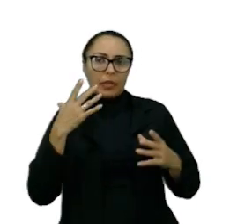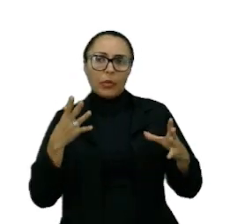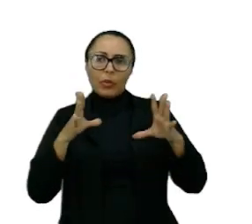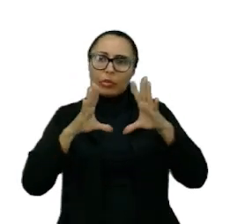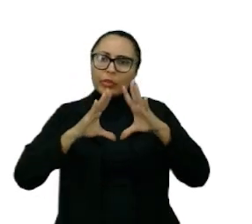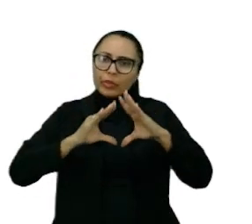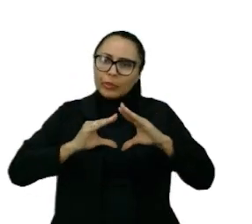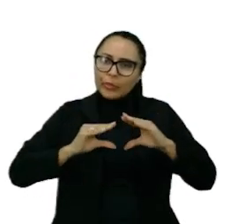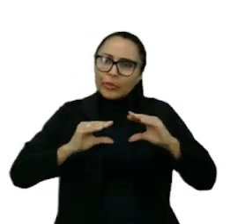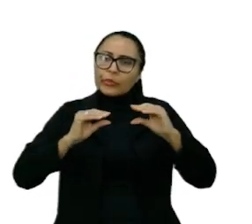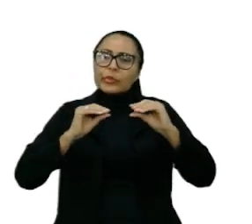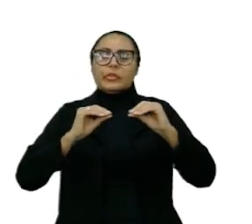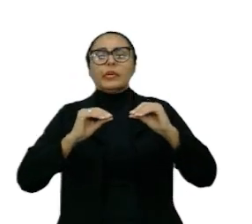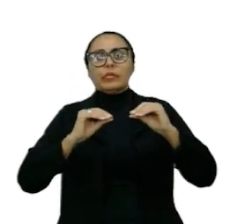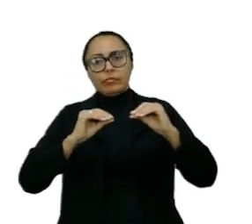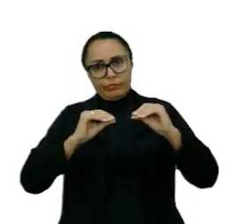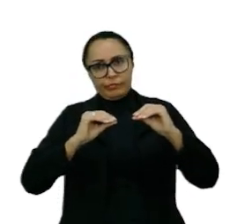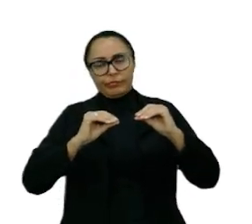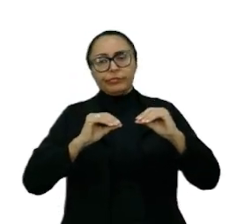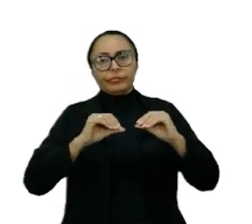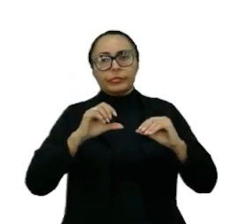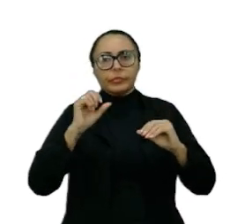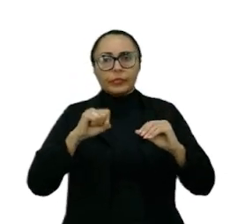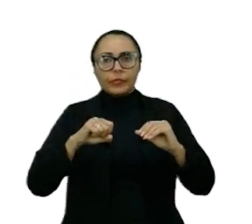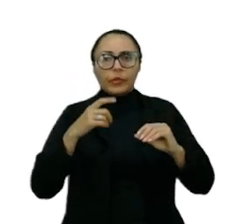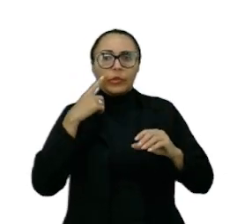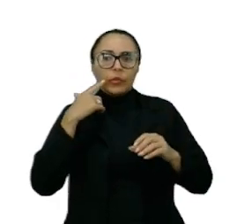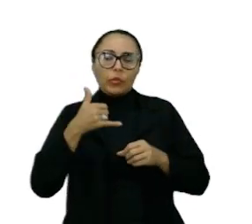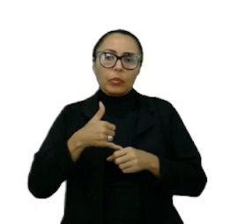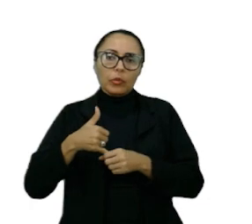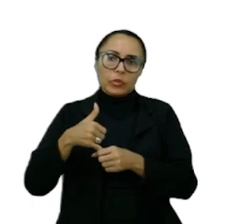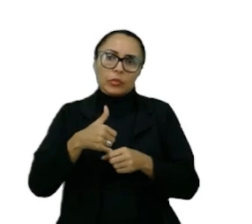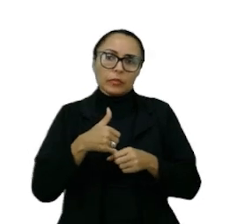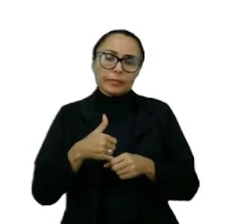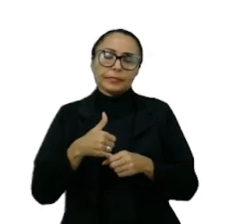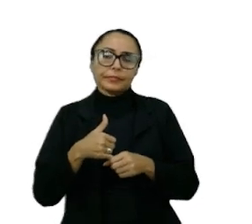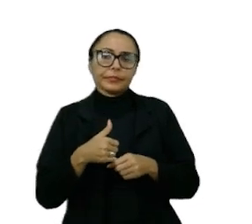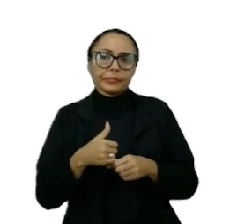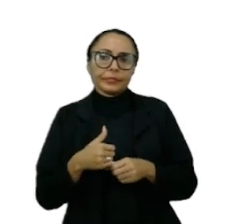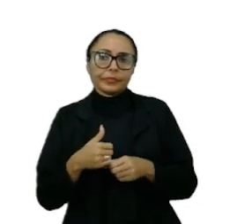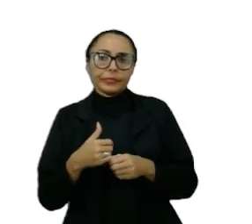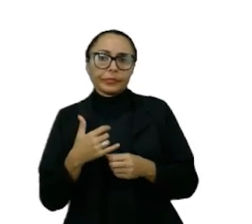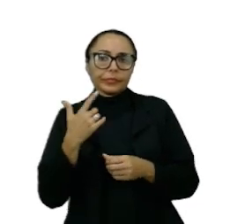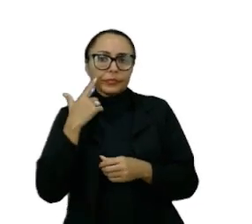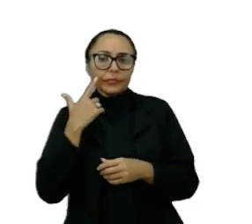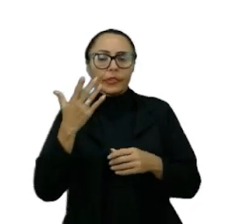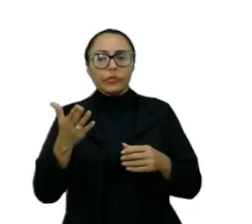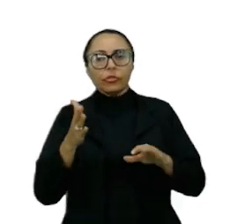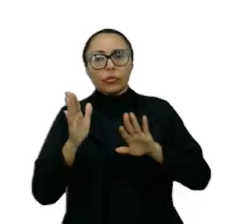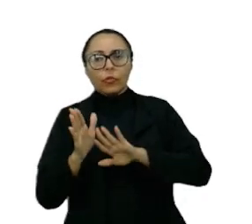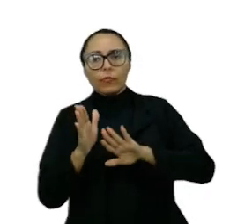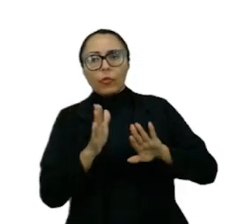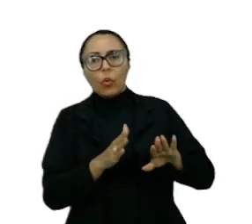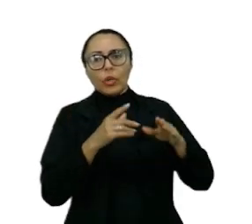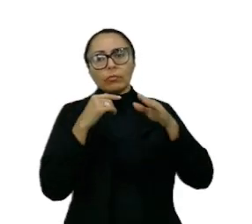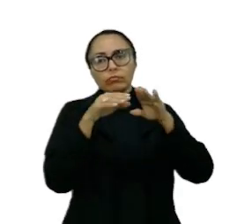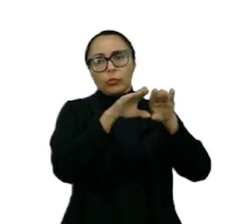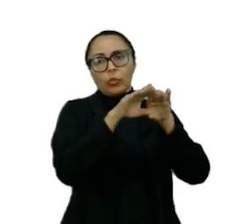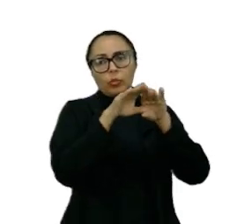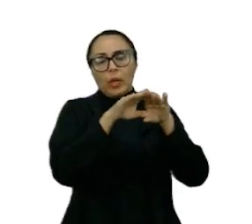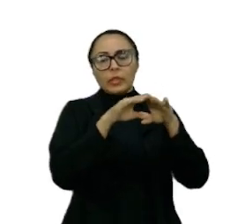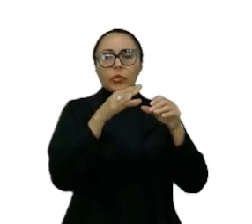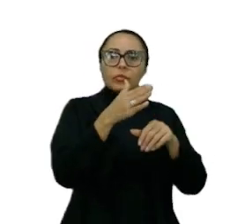uma biodeteriorização do teu combustível, deixando o mesmo fora dos padrões de qualidade para o